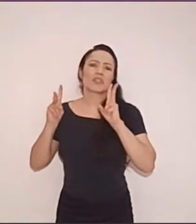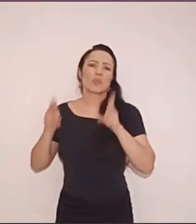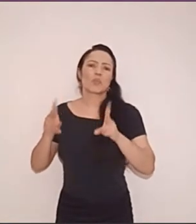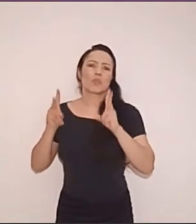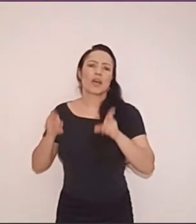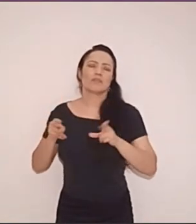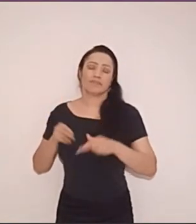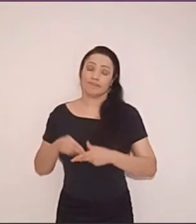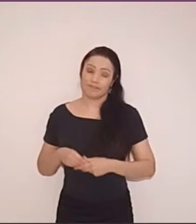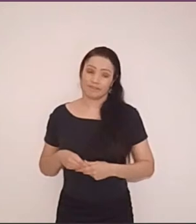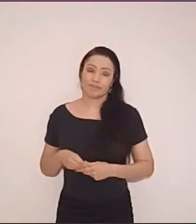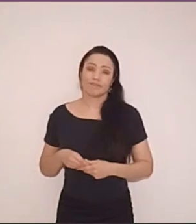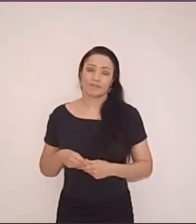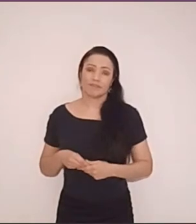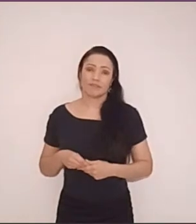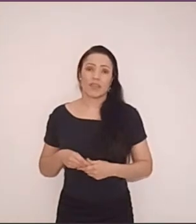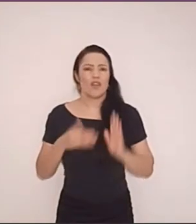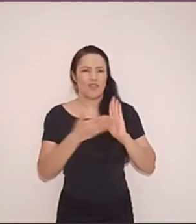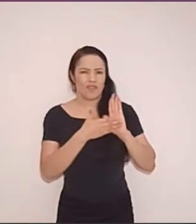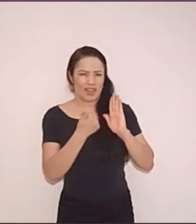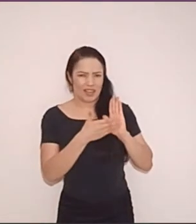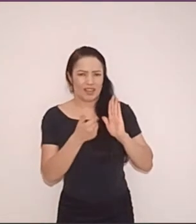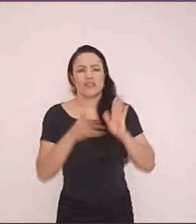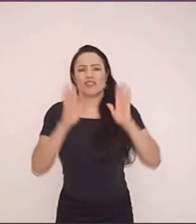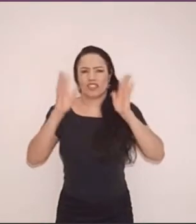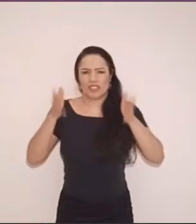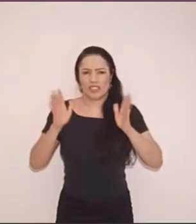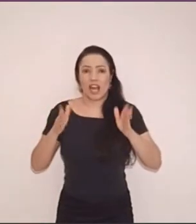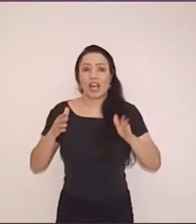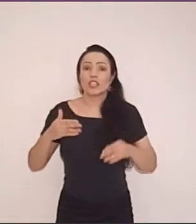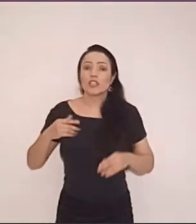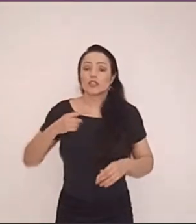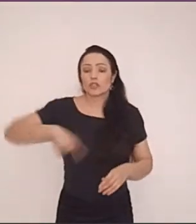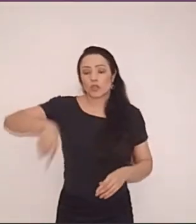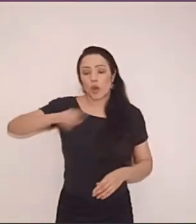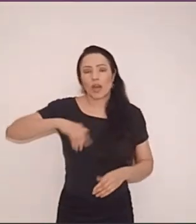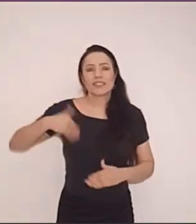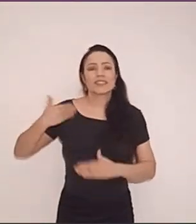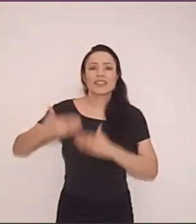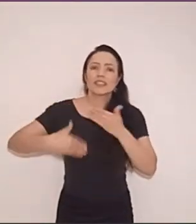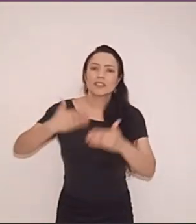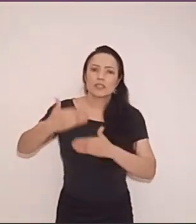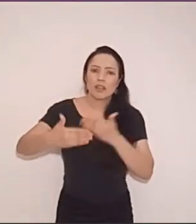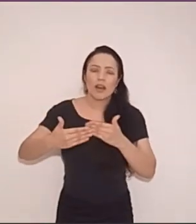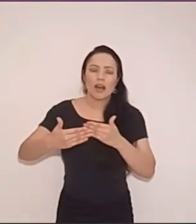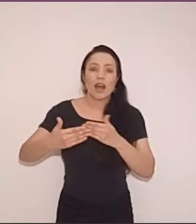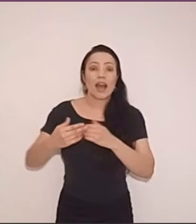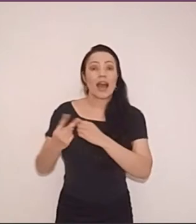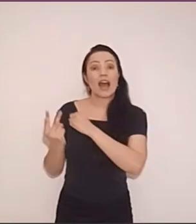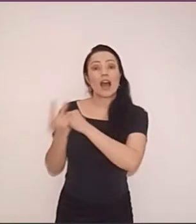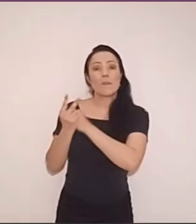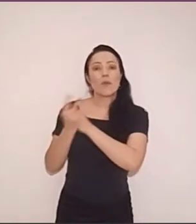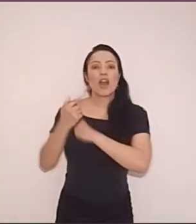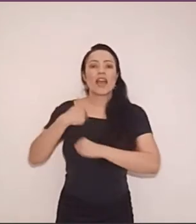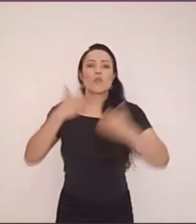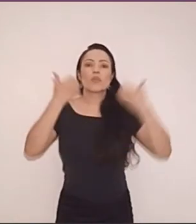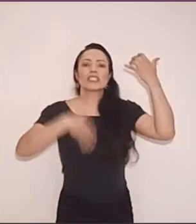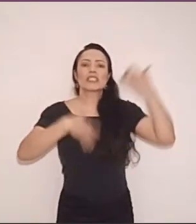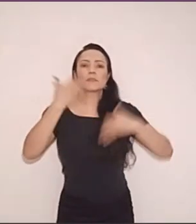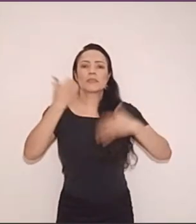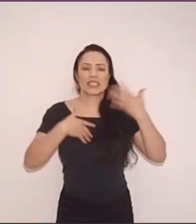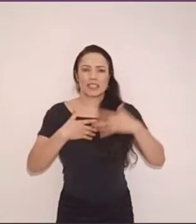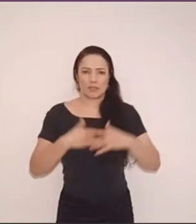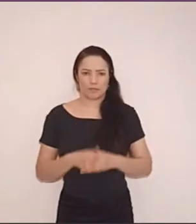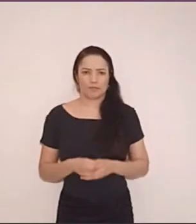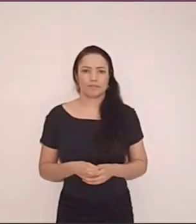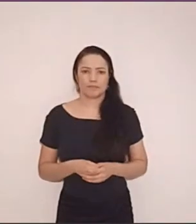fotografei vai o rio dizendo hein e a nossa trajetória sustenta o nosso discurso como você começou falando